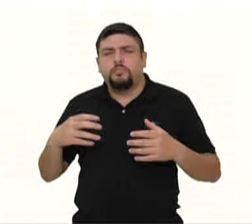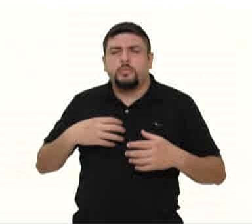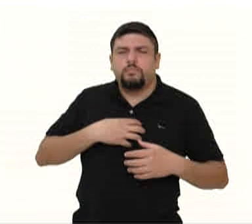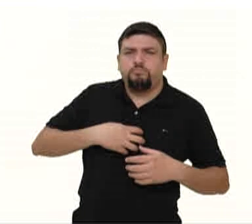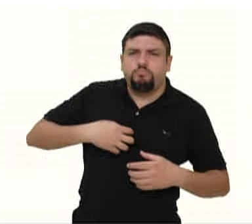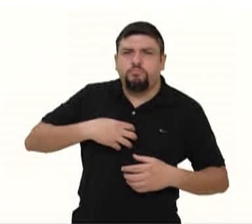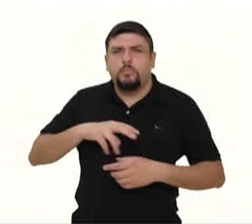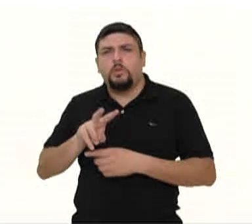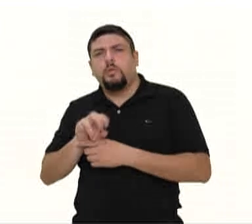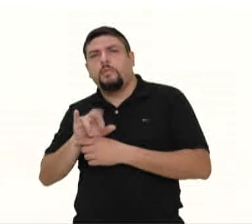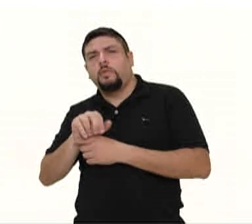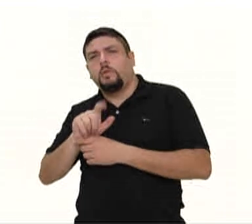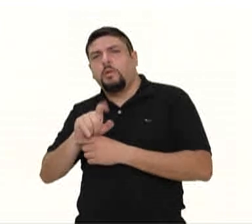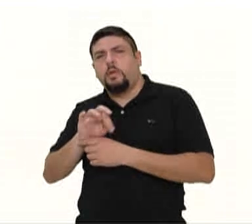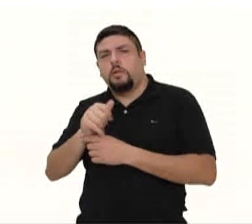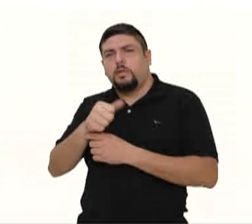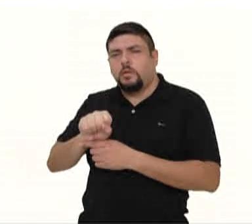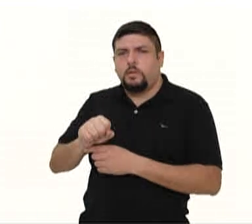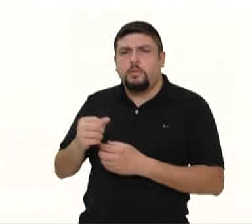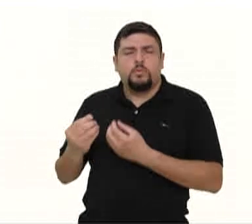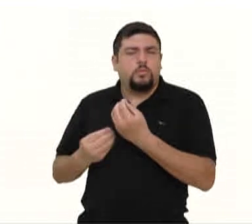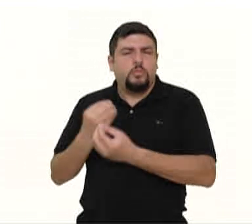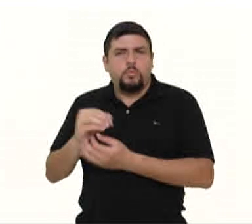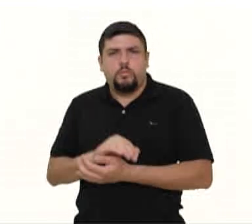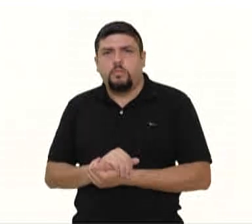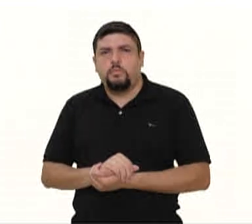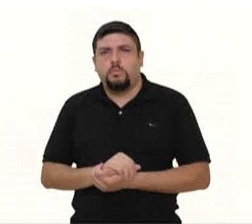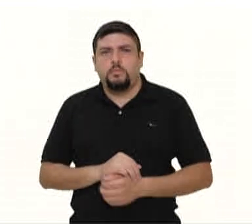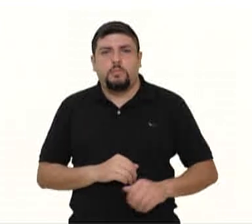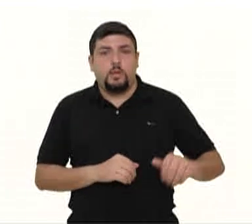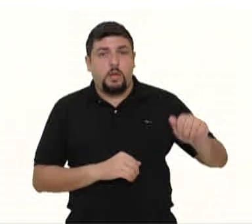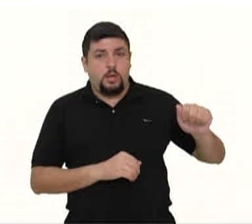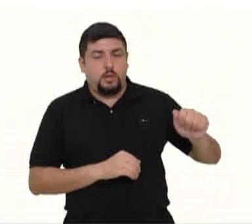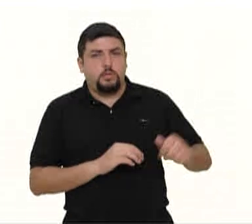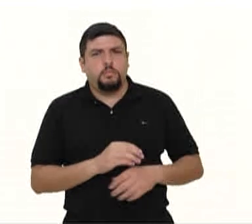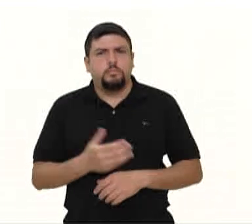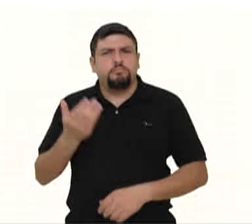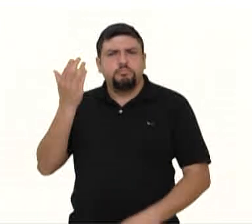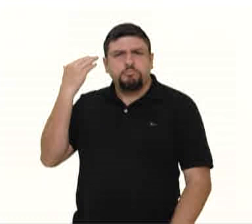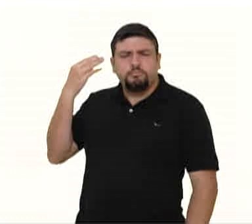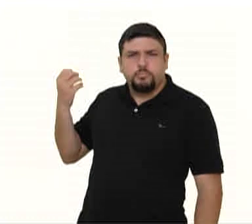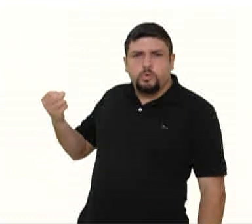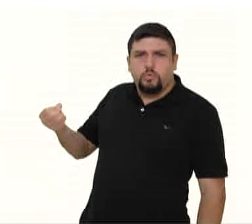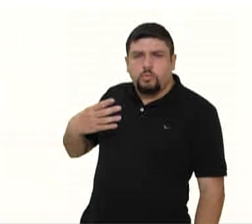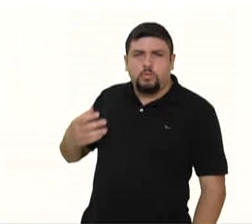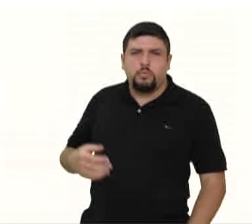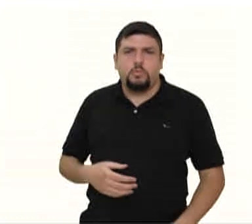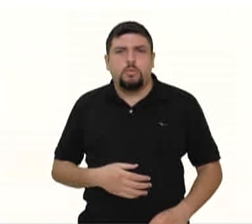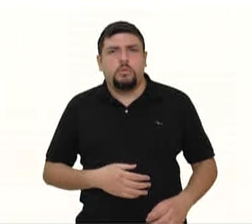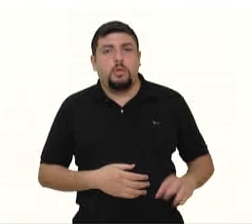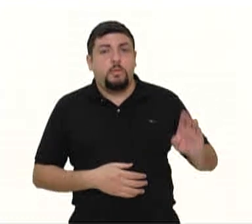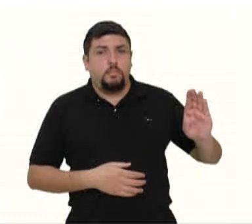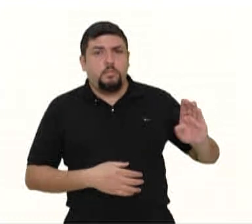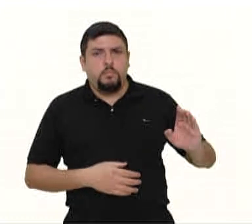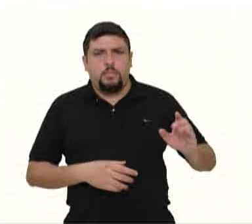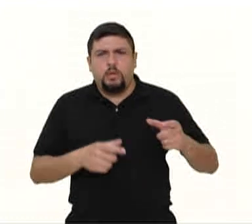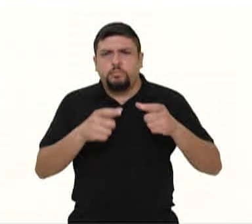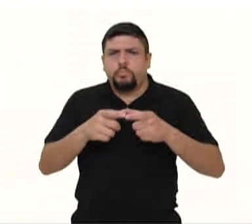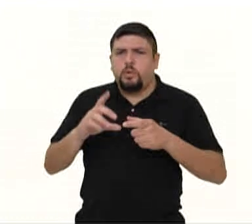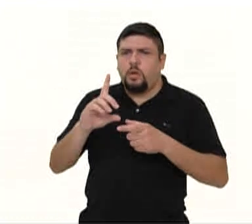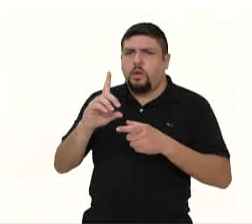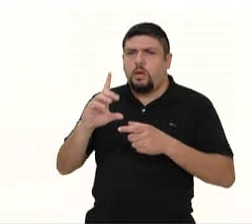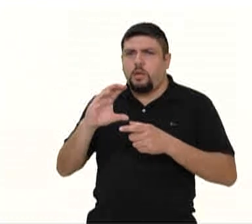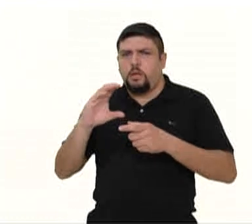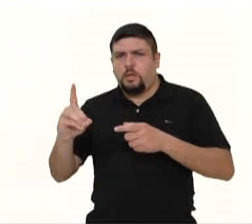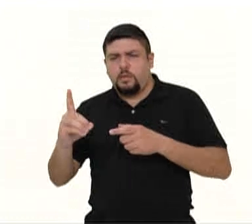presente no texto 1 é: letra A, as novidades antigas; B, os discos que vendem mais; C,